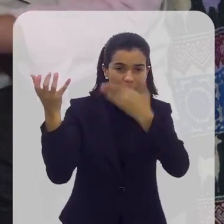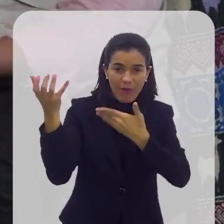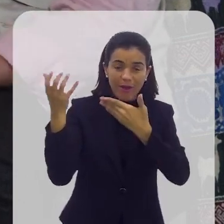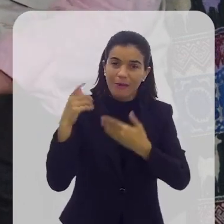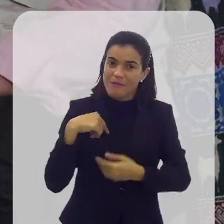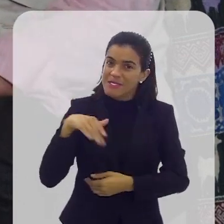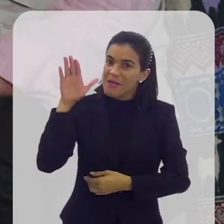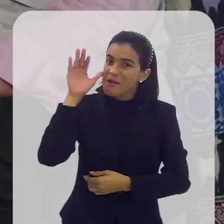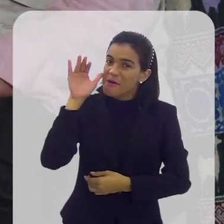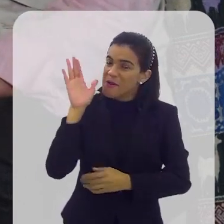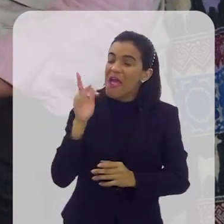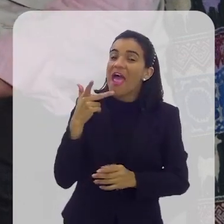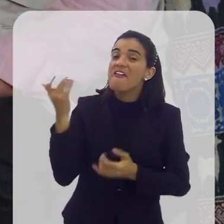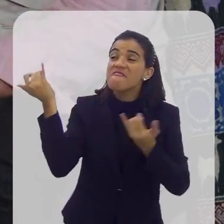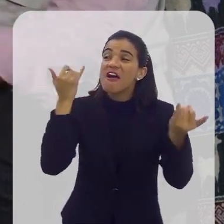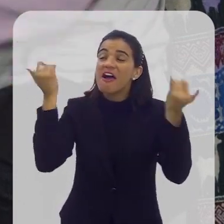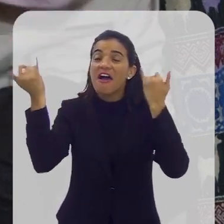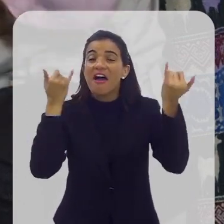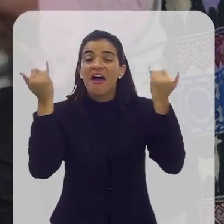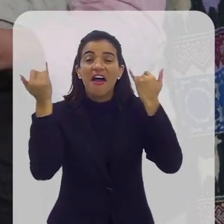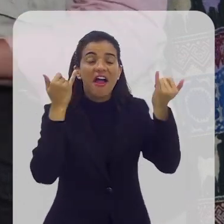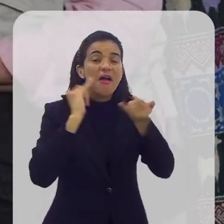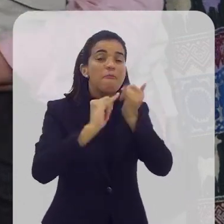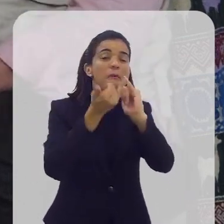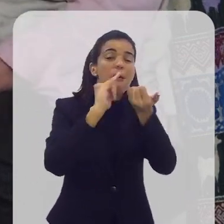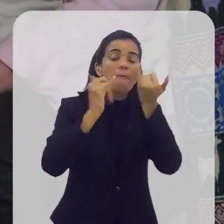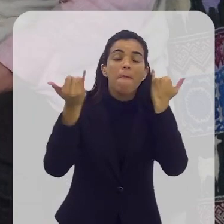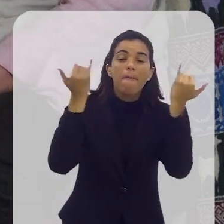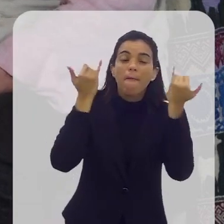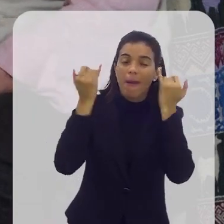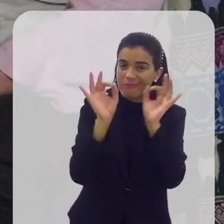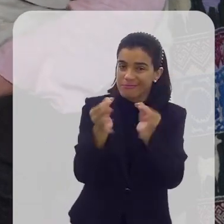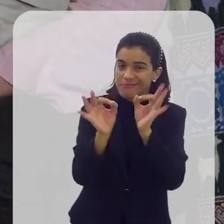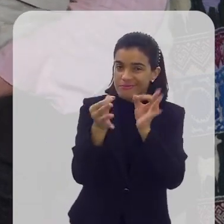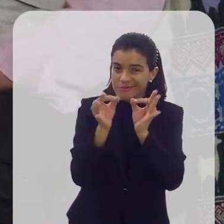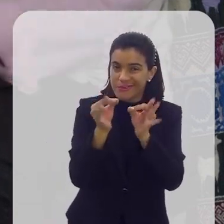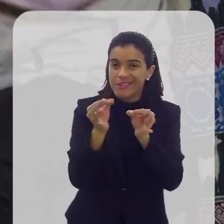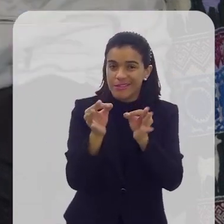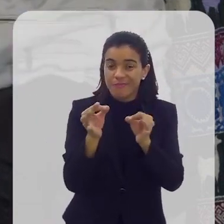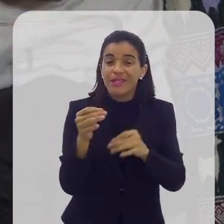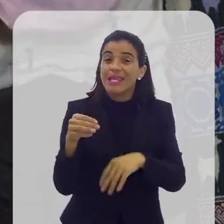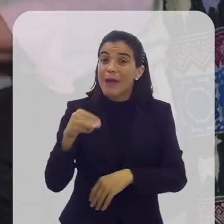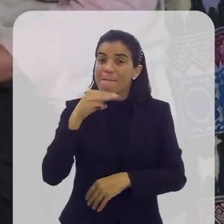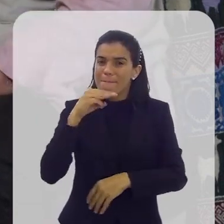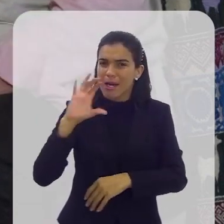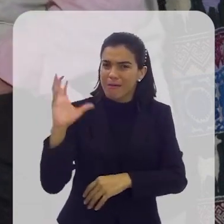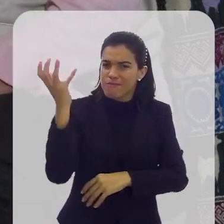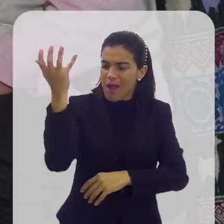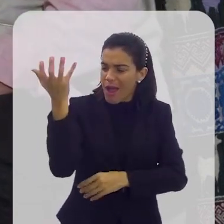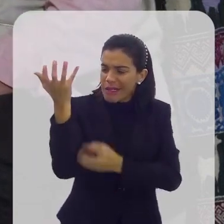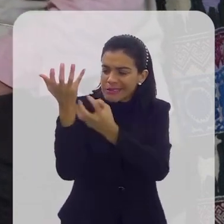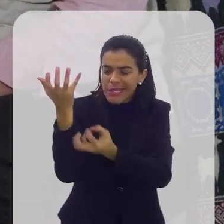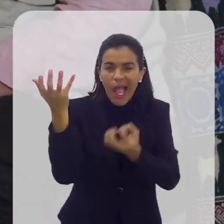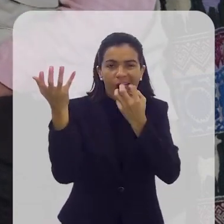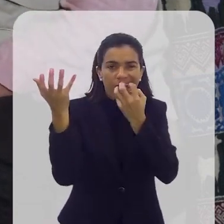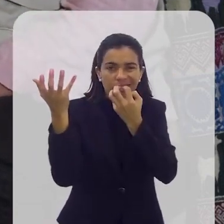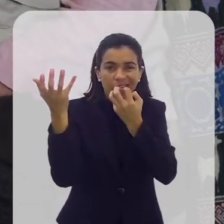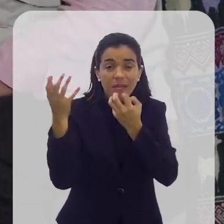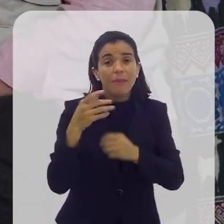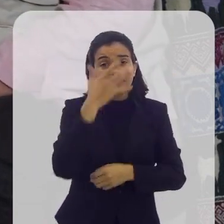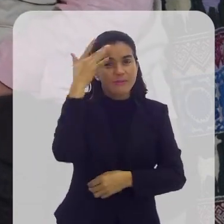também construiu uma imagem e projetou no tempo futuro essa imagem. Ele jogou a imagem dele como presidente